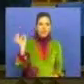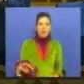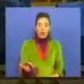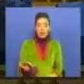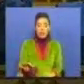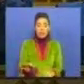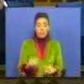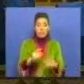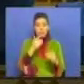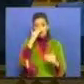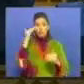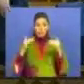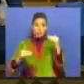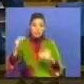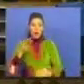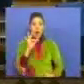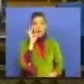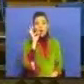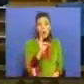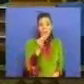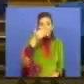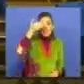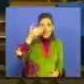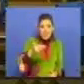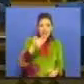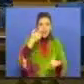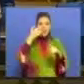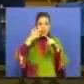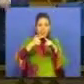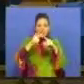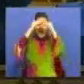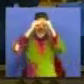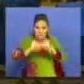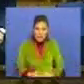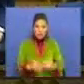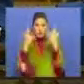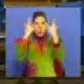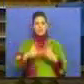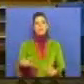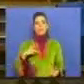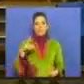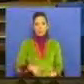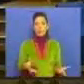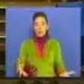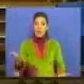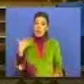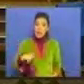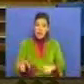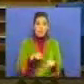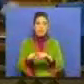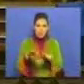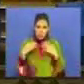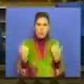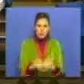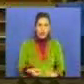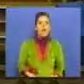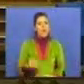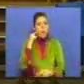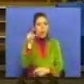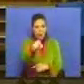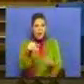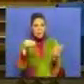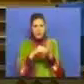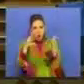Na escala é 45 vezes menor que o orçamento português. Querem política social? Ponham